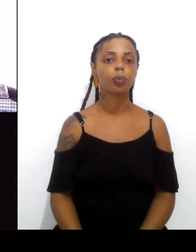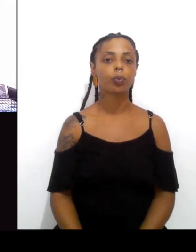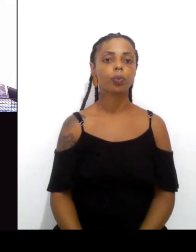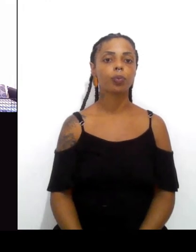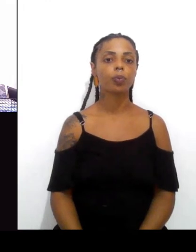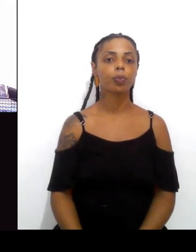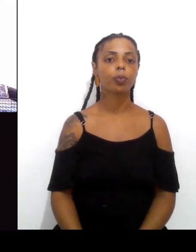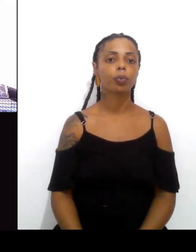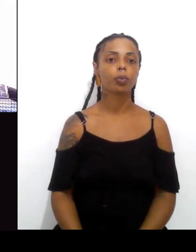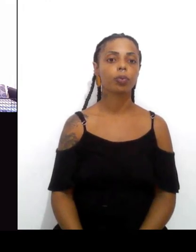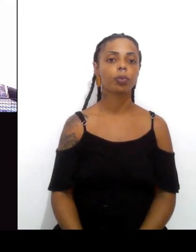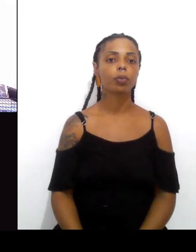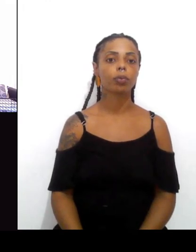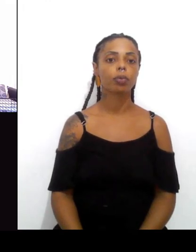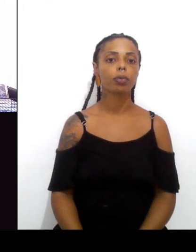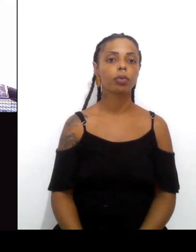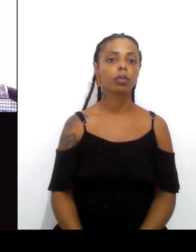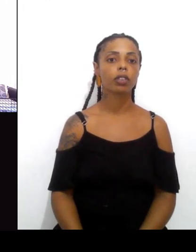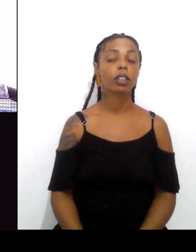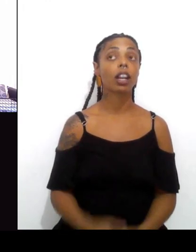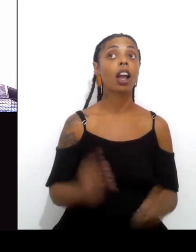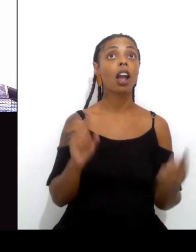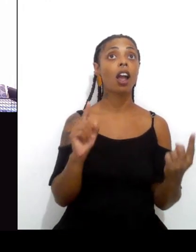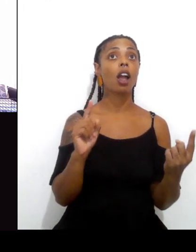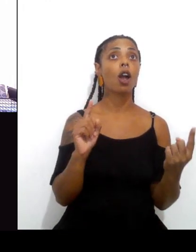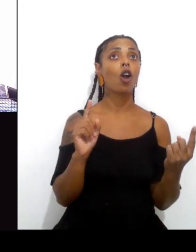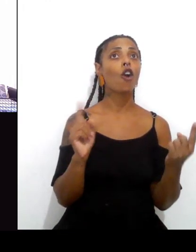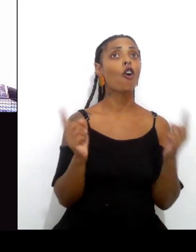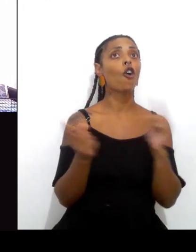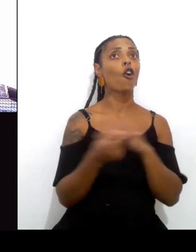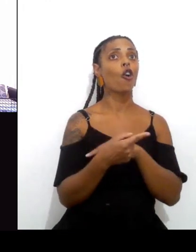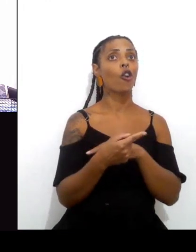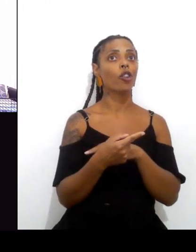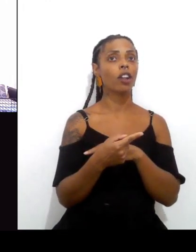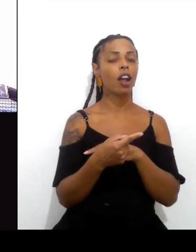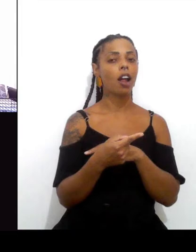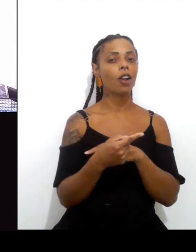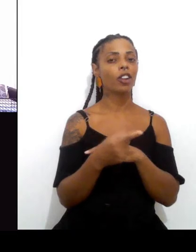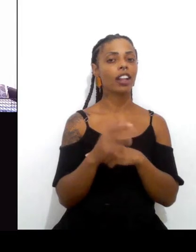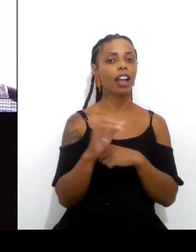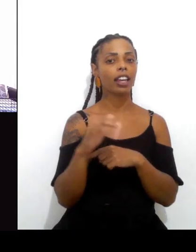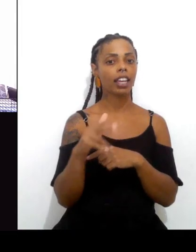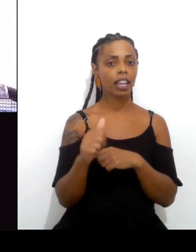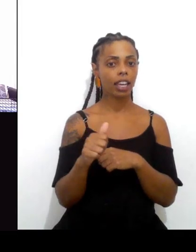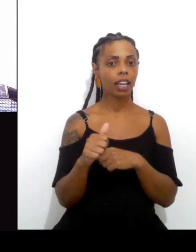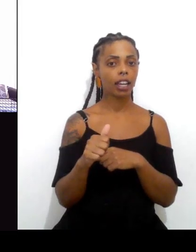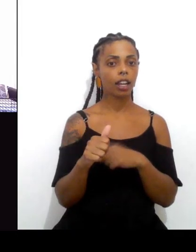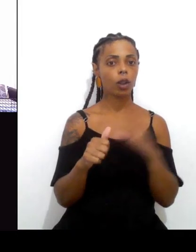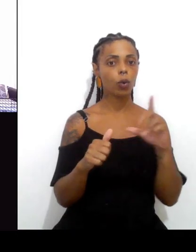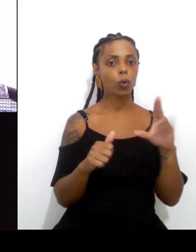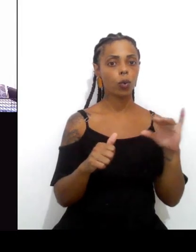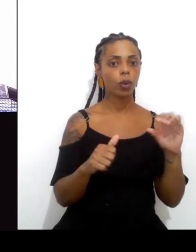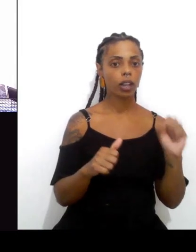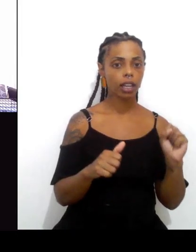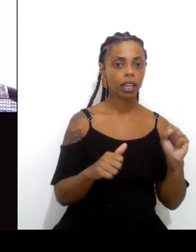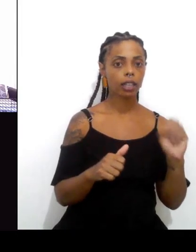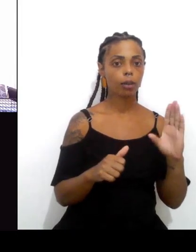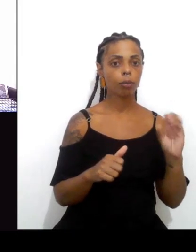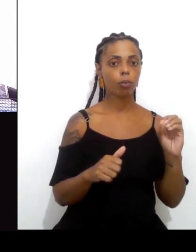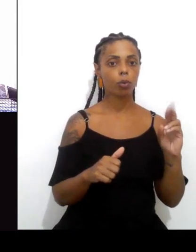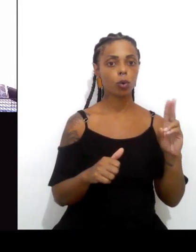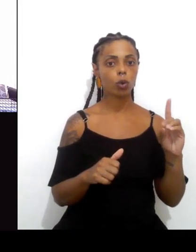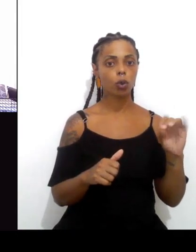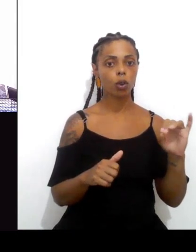opostamente a henna é Luis Budweiser eu comecei eu era amigo da Luiza visitava muito né